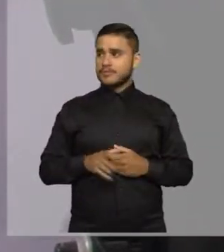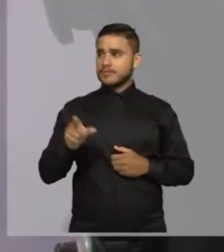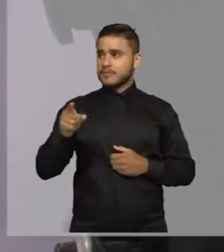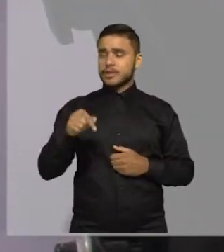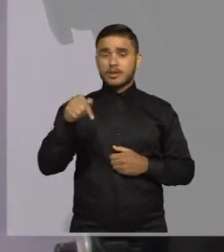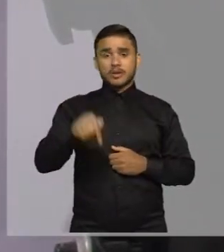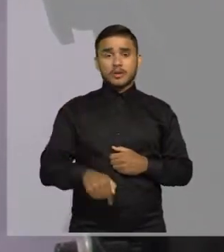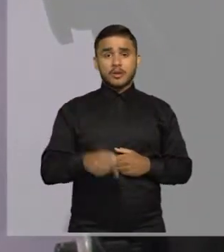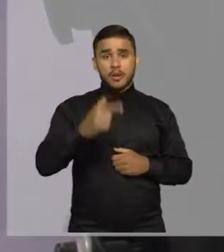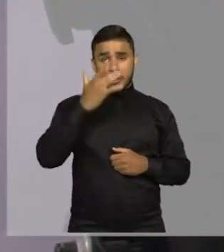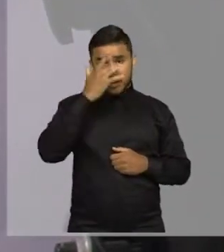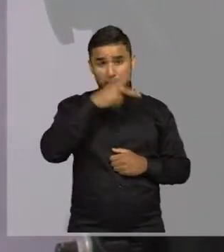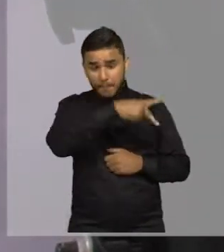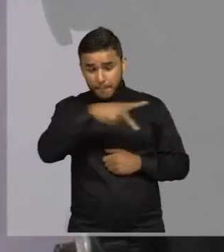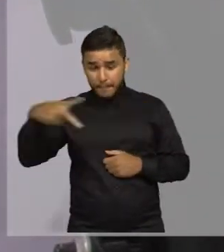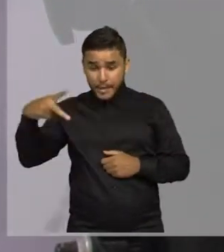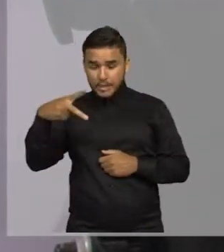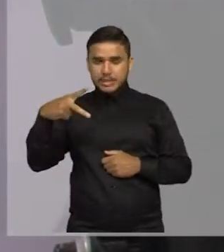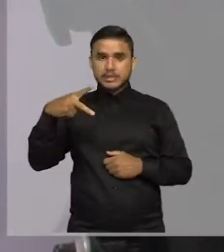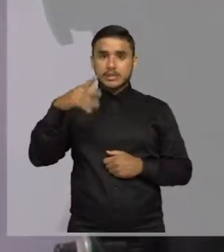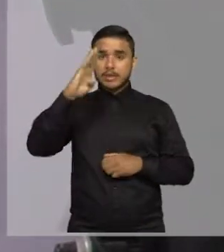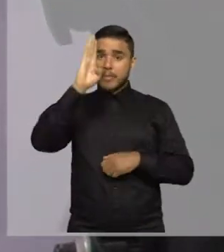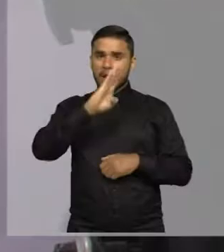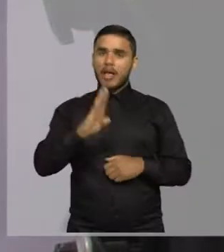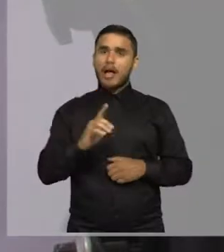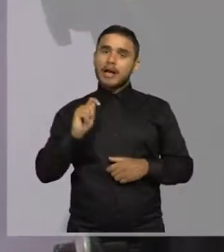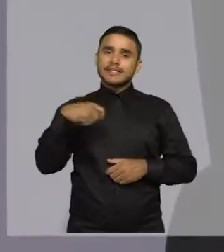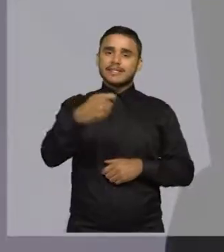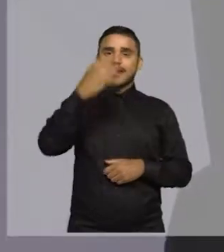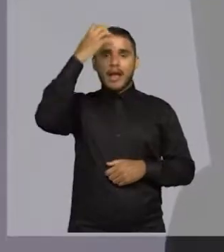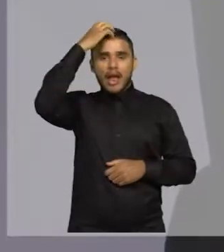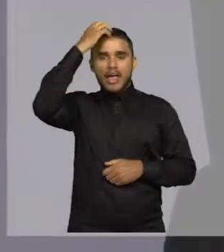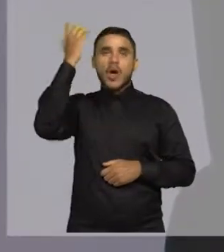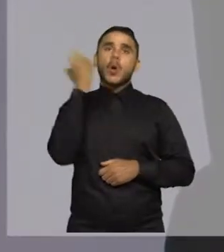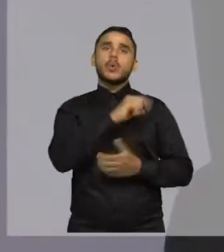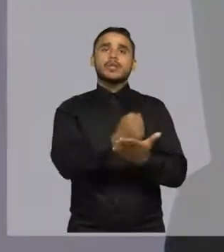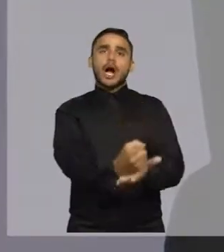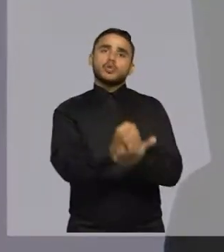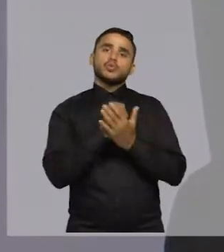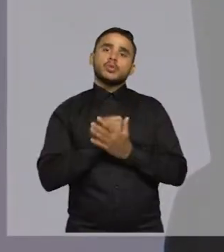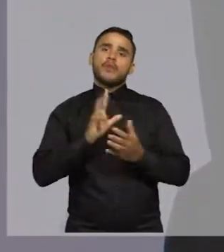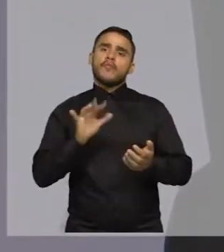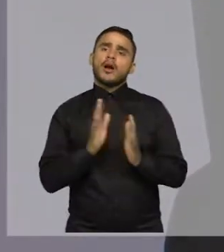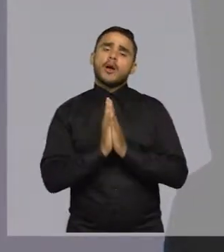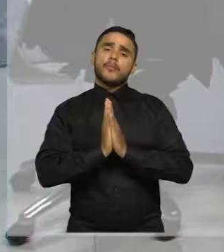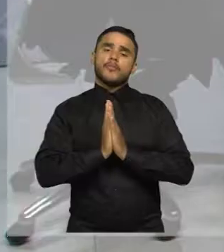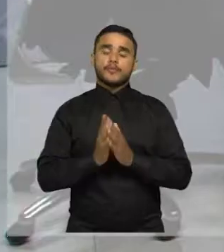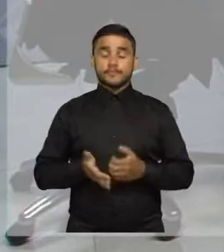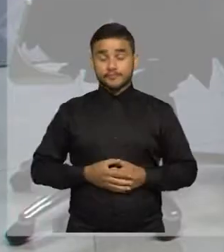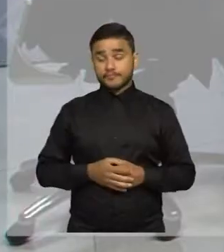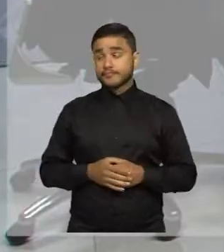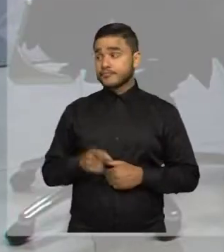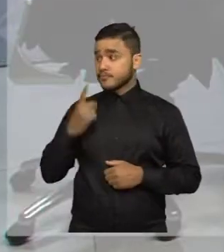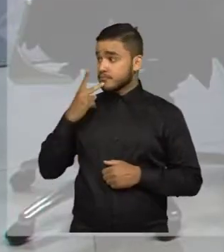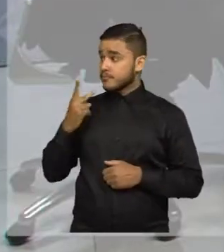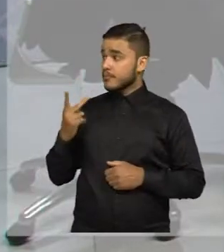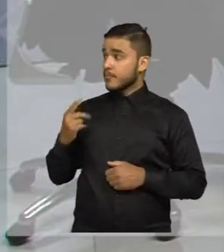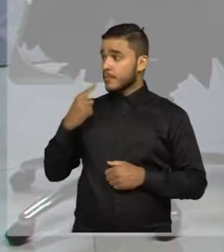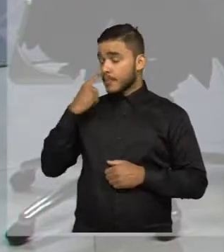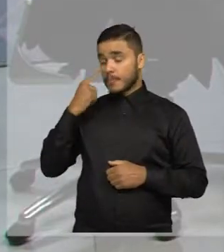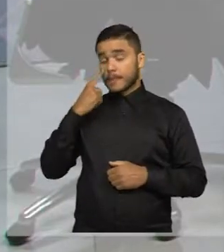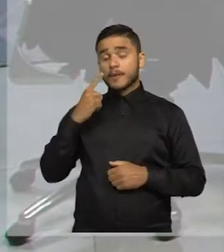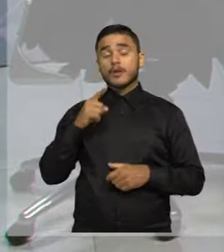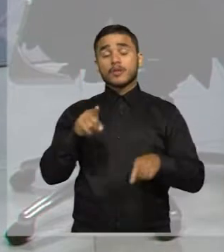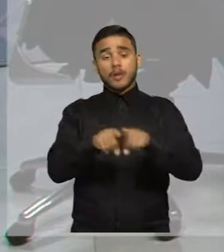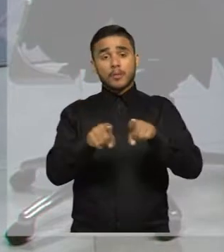presidente da República é o rei. É Pois o salvador da É pátria. É verdade. E temos alguém que sabe fazer apelo a